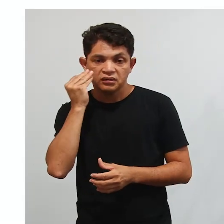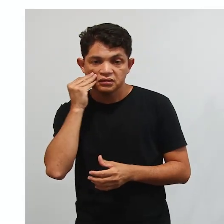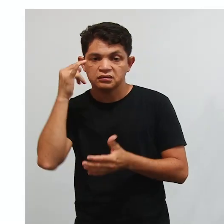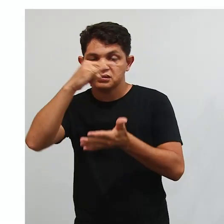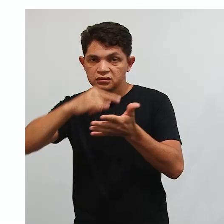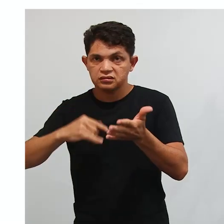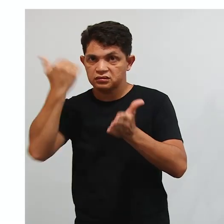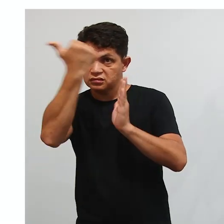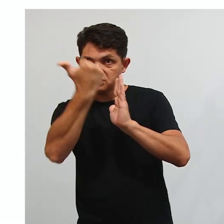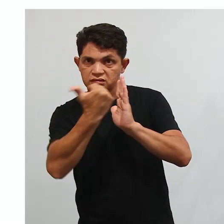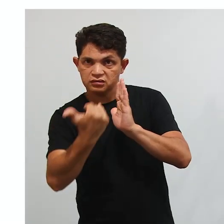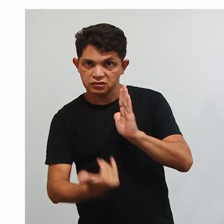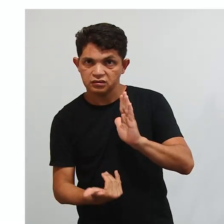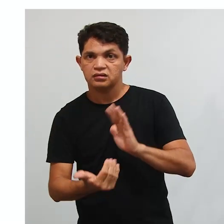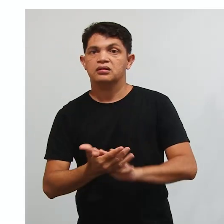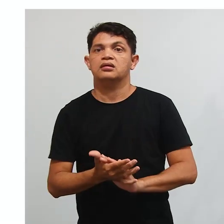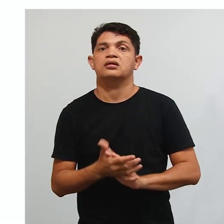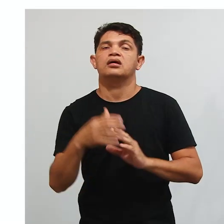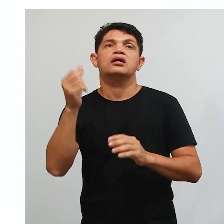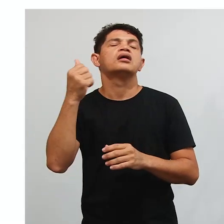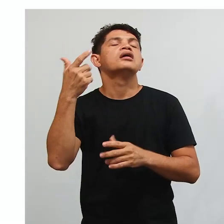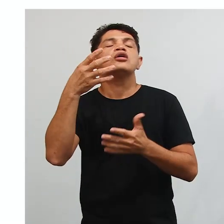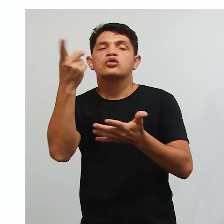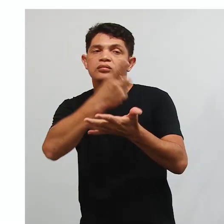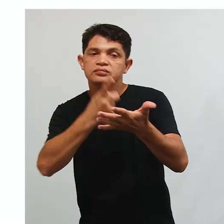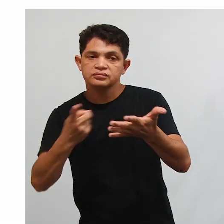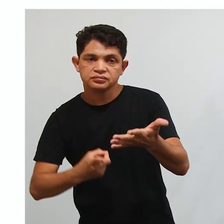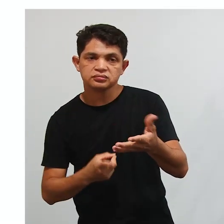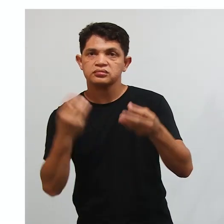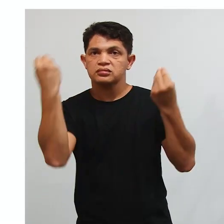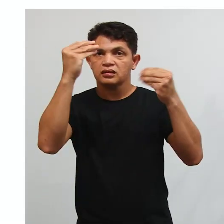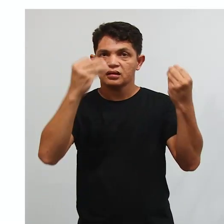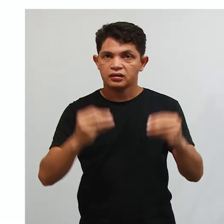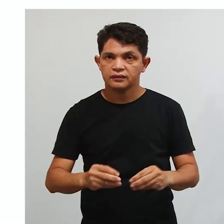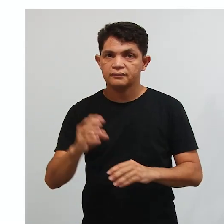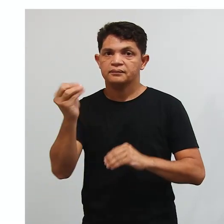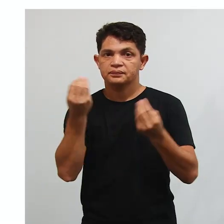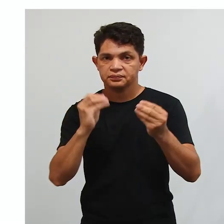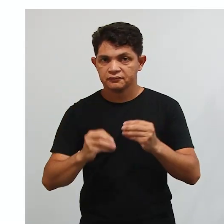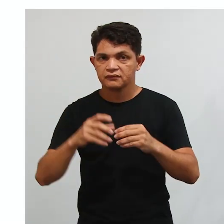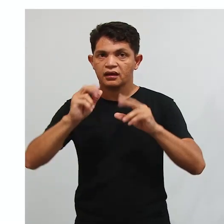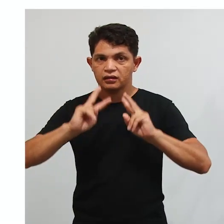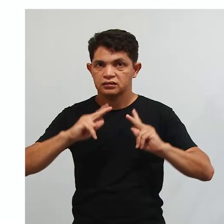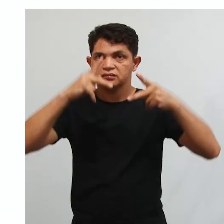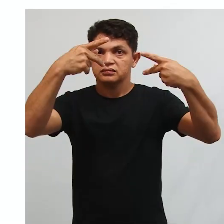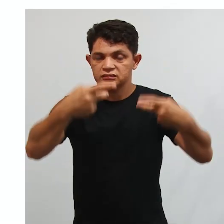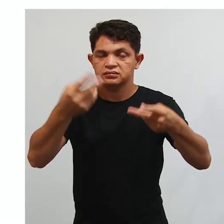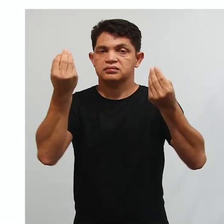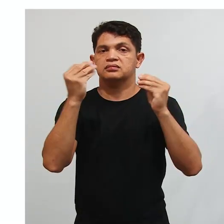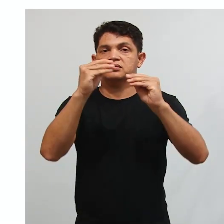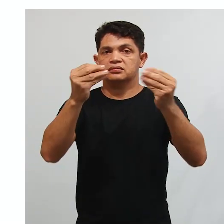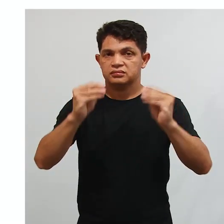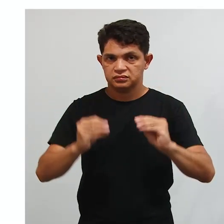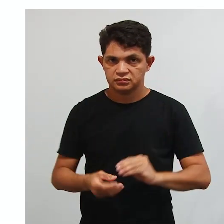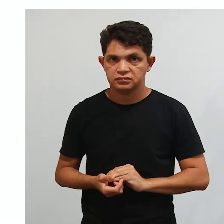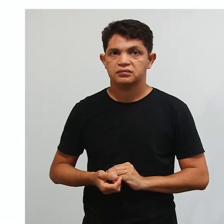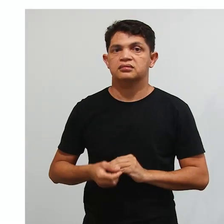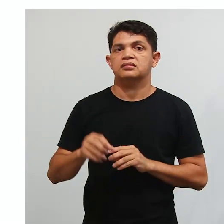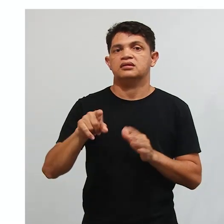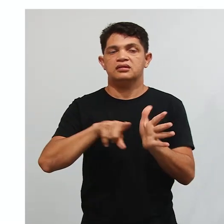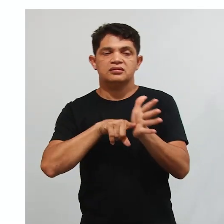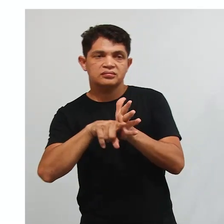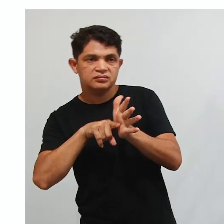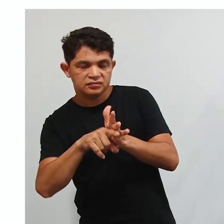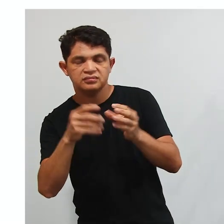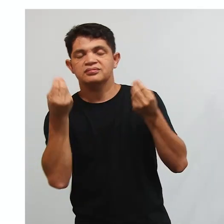documental né O que que é a pesquisa bibliográfica ela é obtida em bibliotecas ou bases de dados como